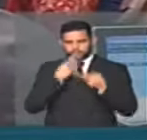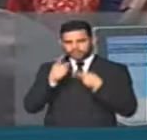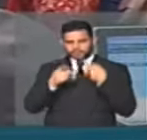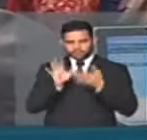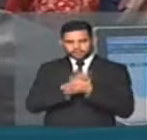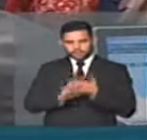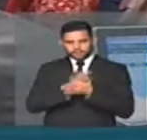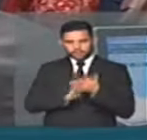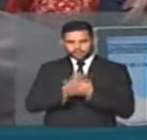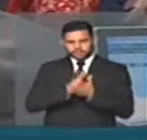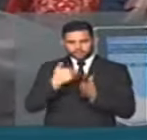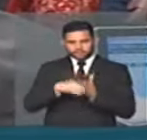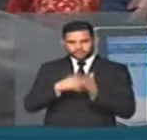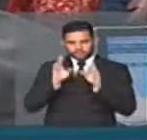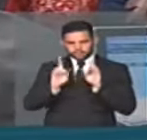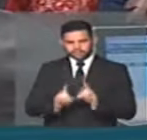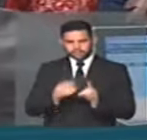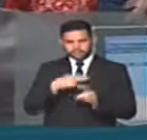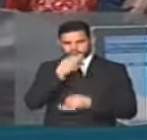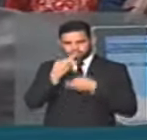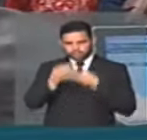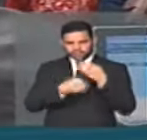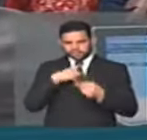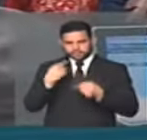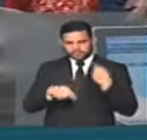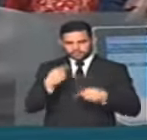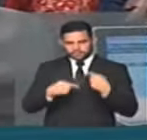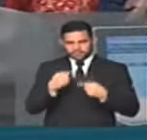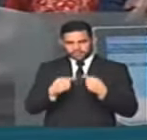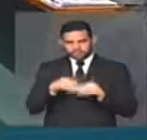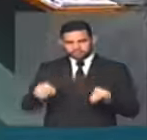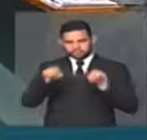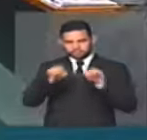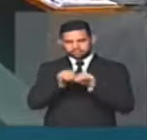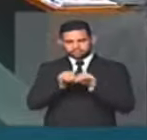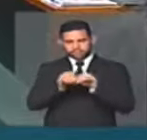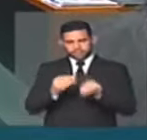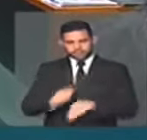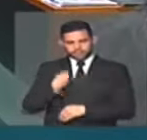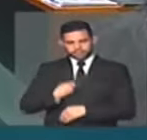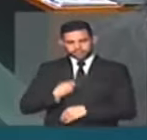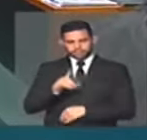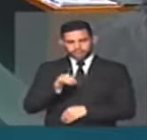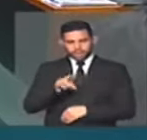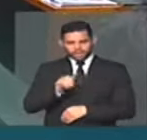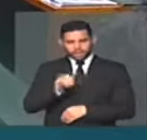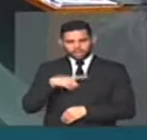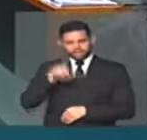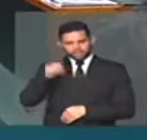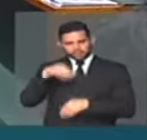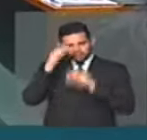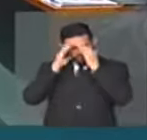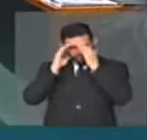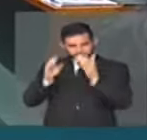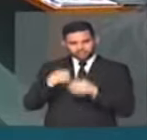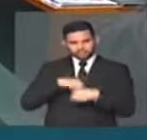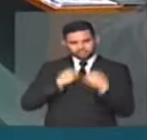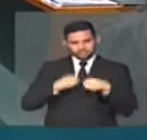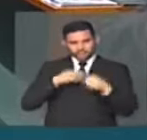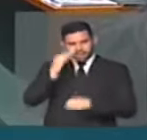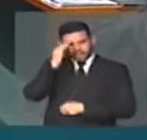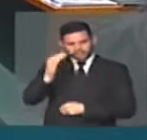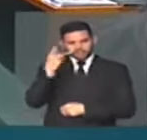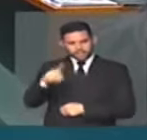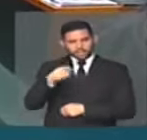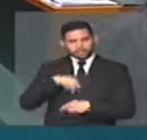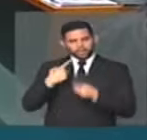ninguém. Todos têm o direito de ter a sua posição. Vamos fazer um debate de alto nível. E a presença do doutor Ari aqui deve ser respeitada e devemos